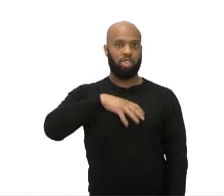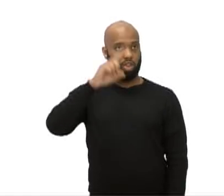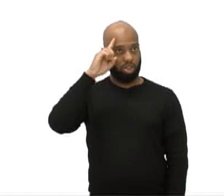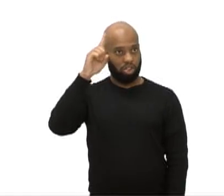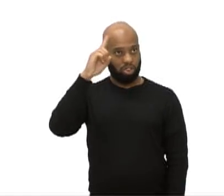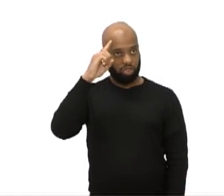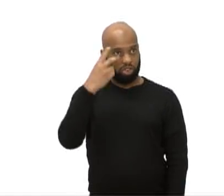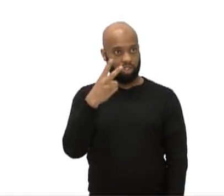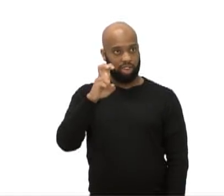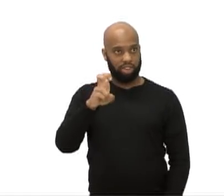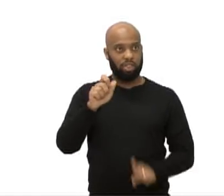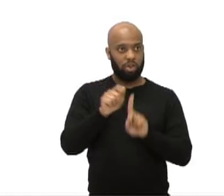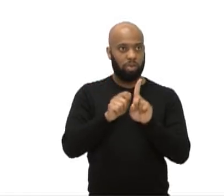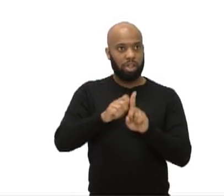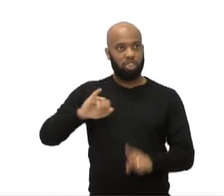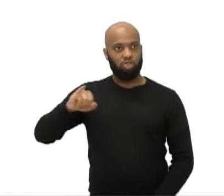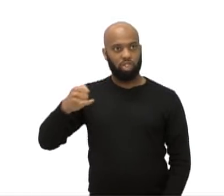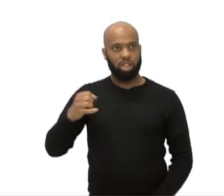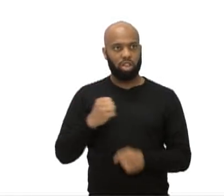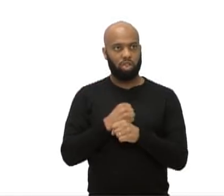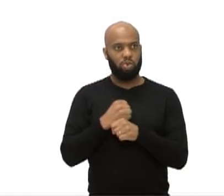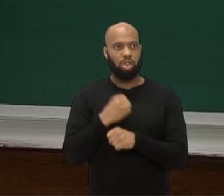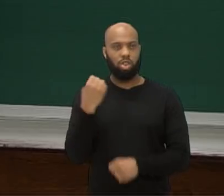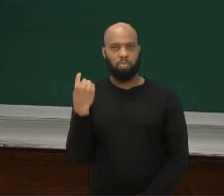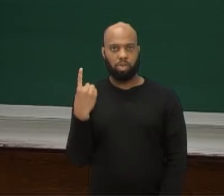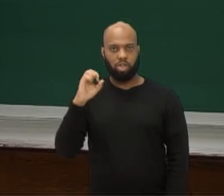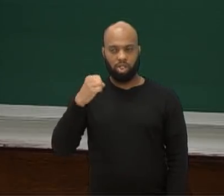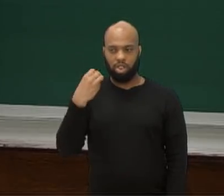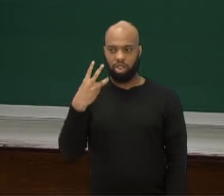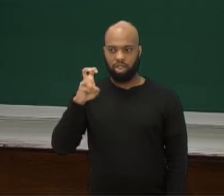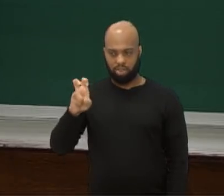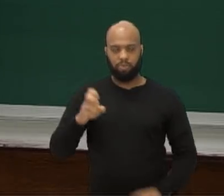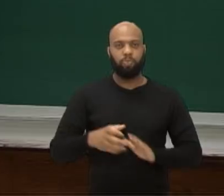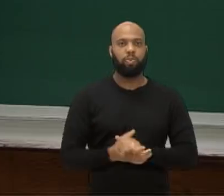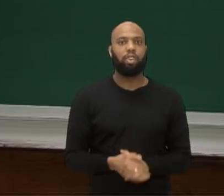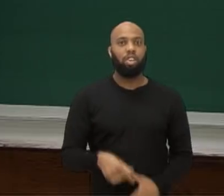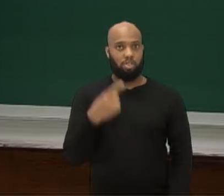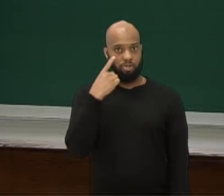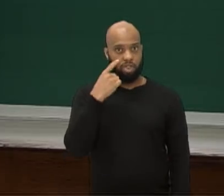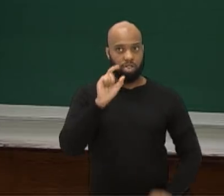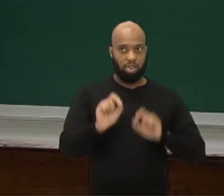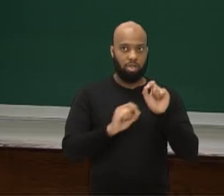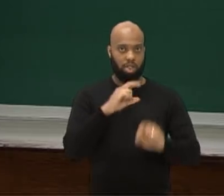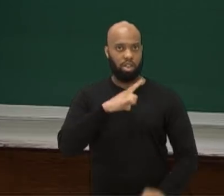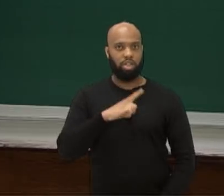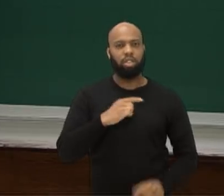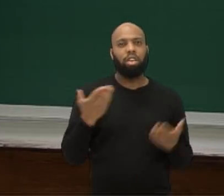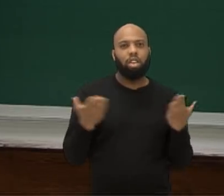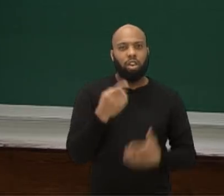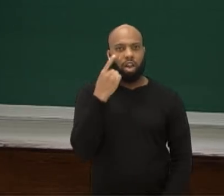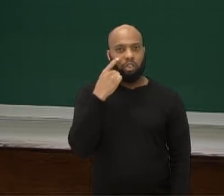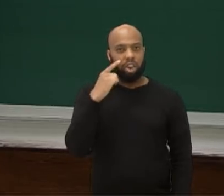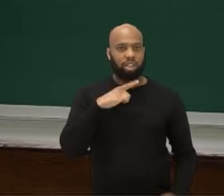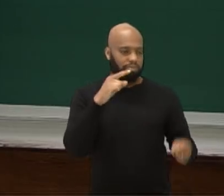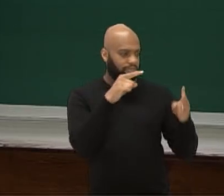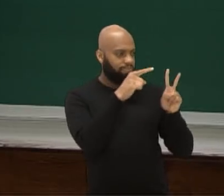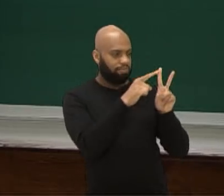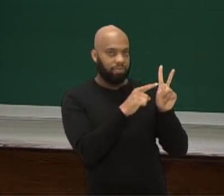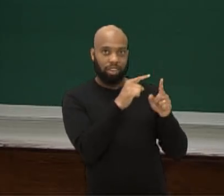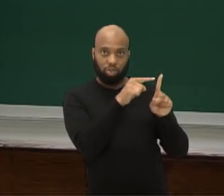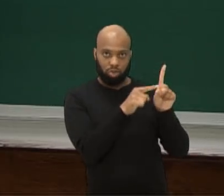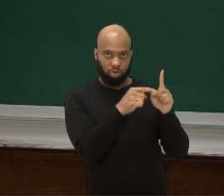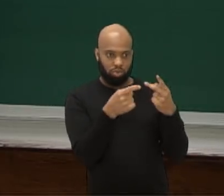de 1835. Quero chamar atenção com vocês aqui para dois aspectos